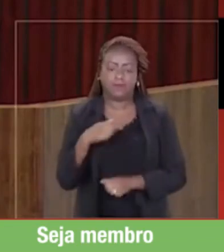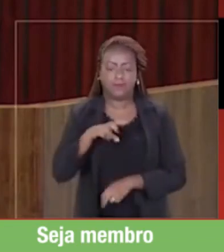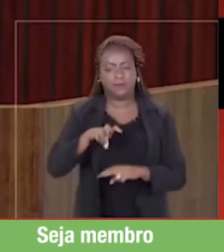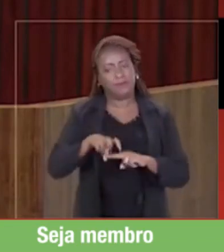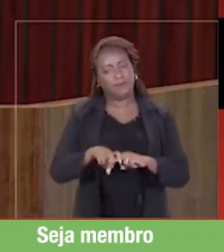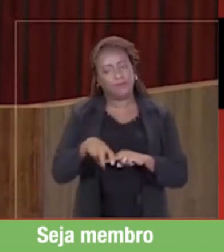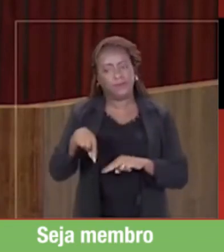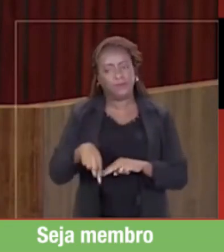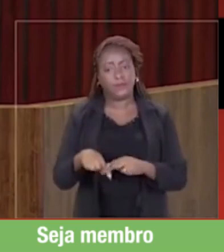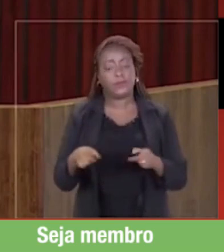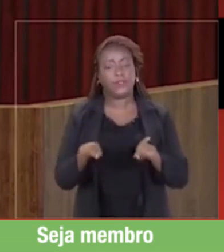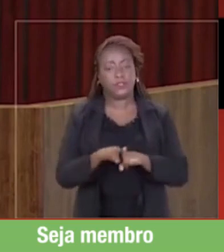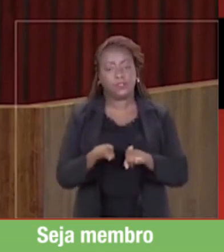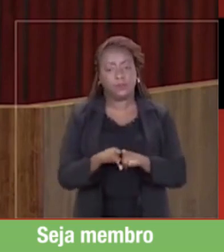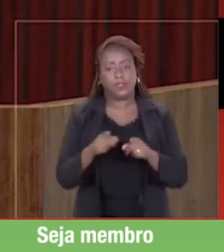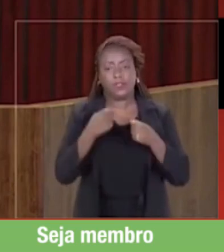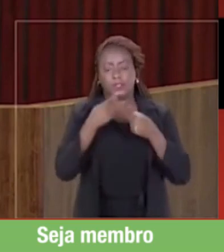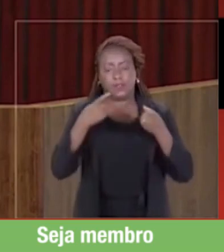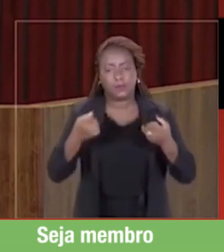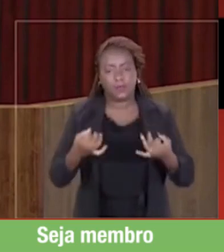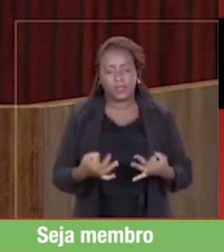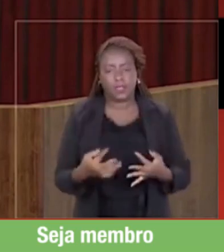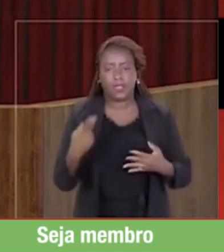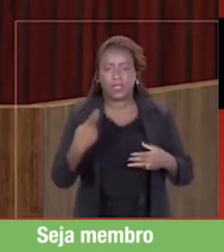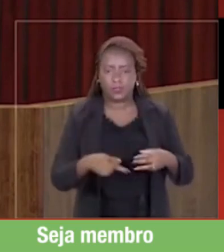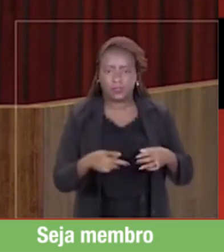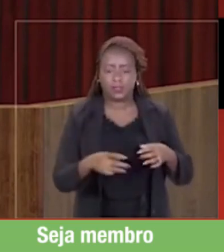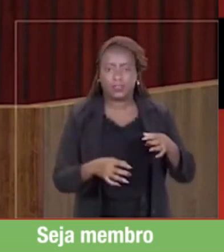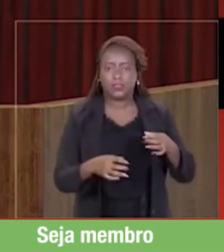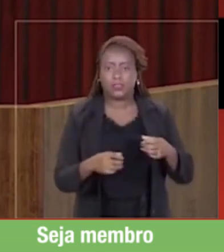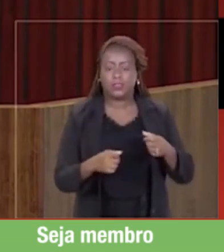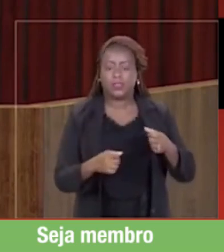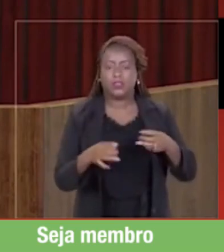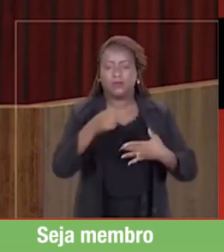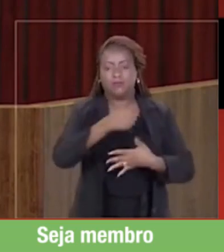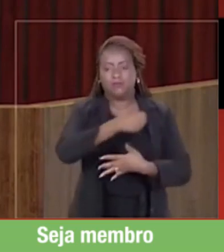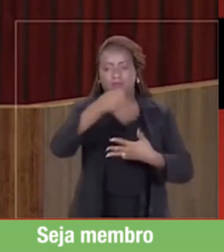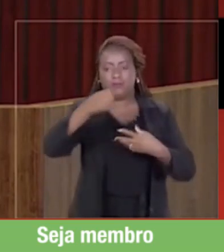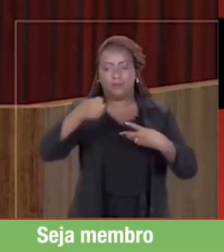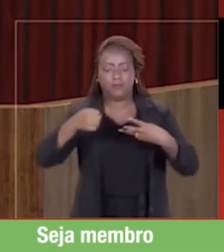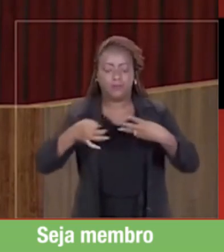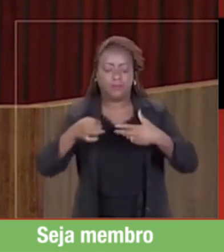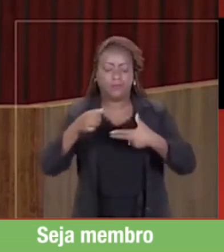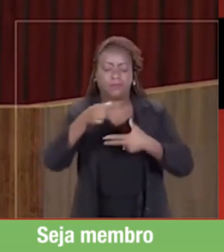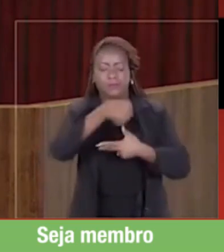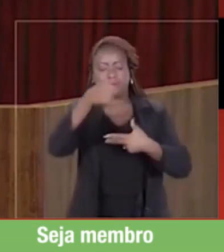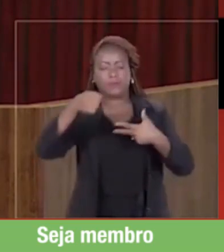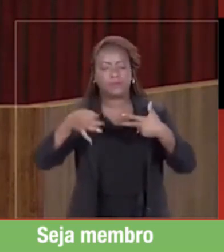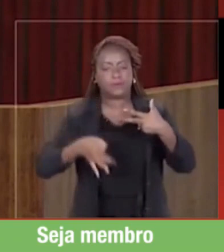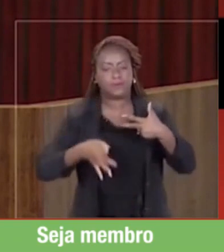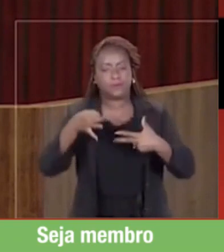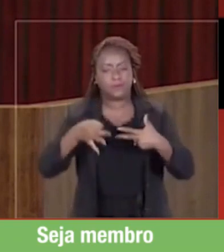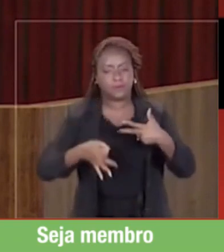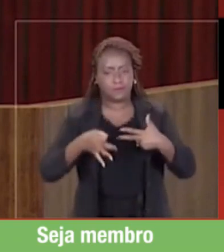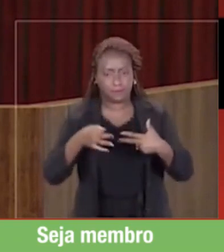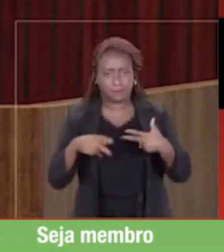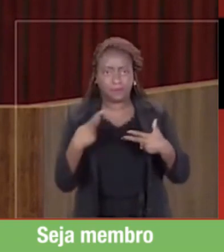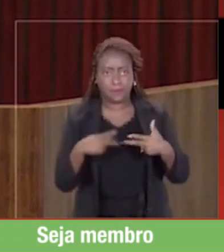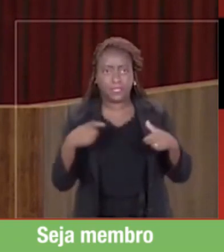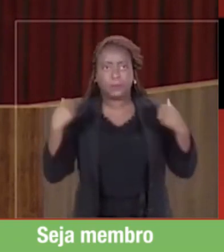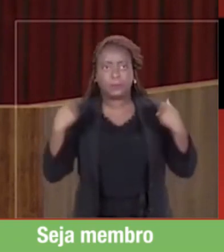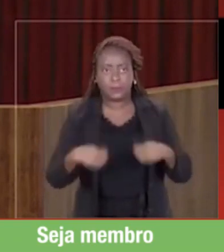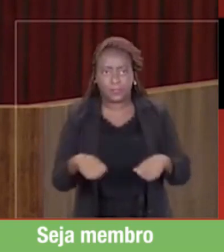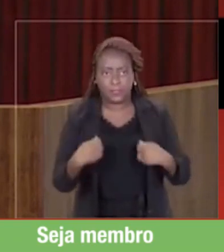gostaria de reiterar aqui que o Poder Judiciário brasileiro precisa, como nos tem sido dito por muitas e muitos, precisa